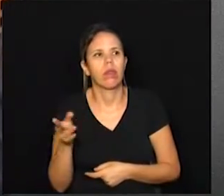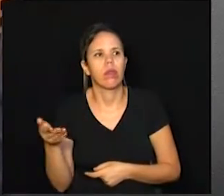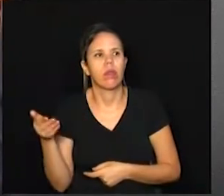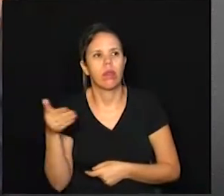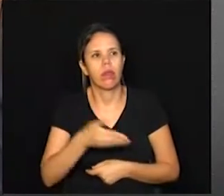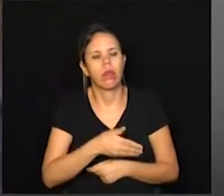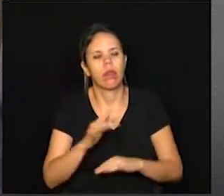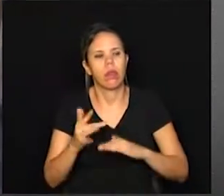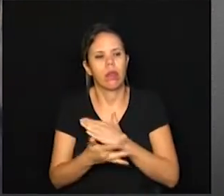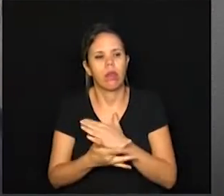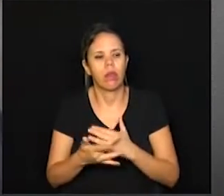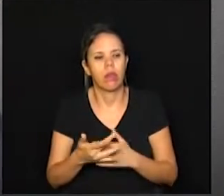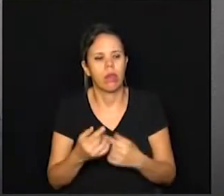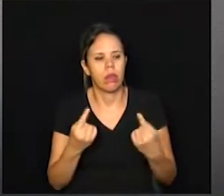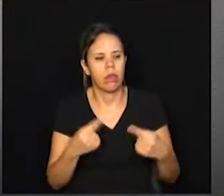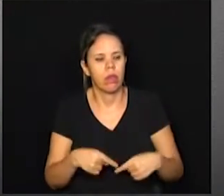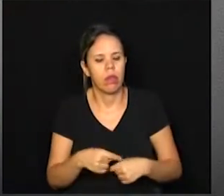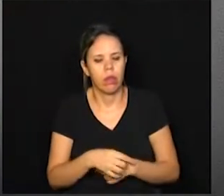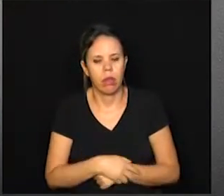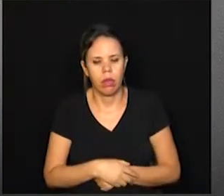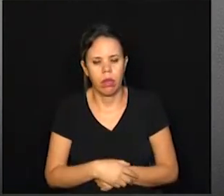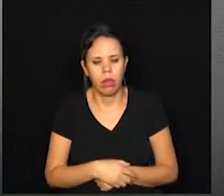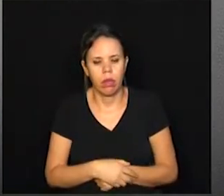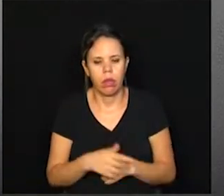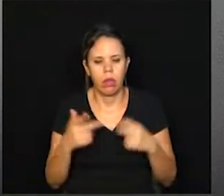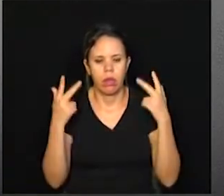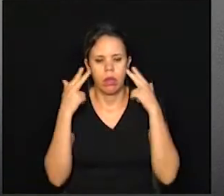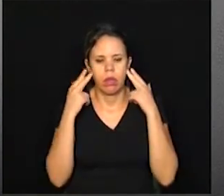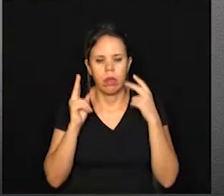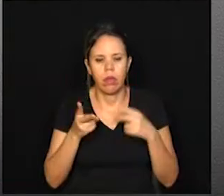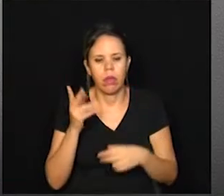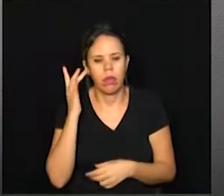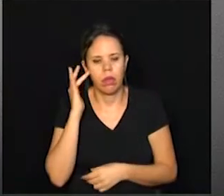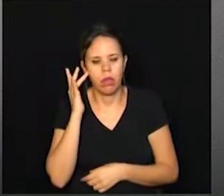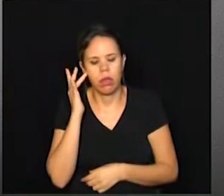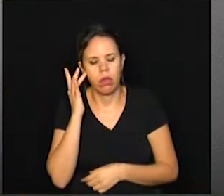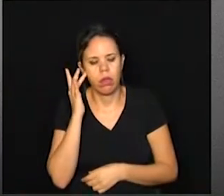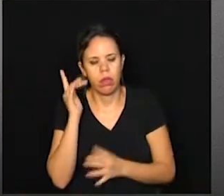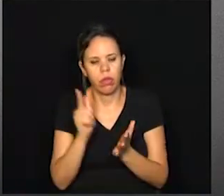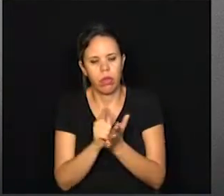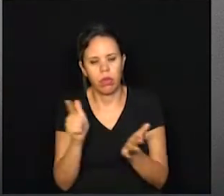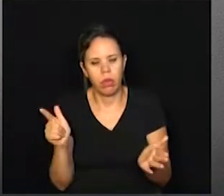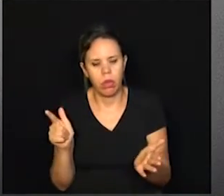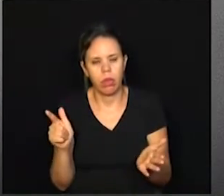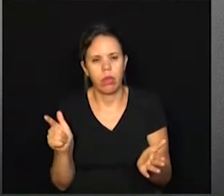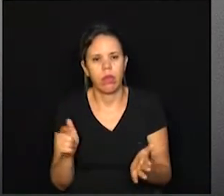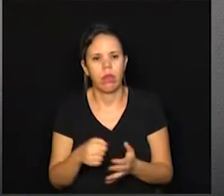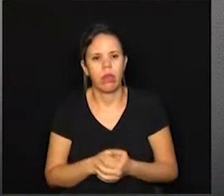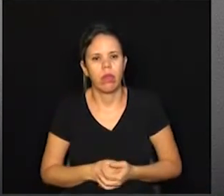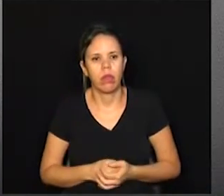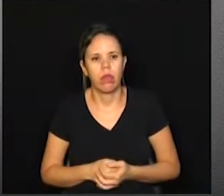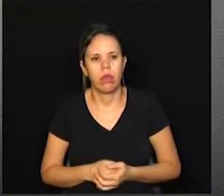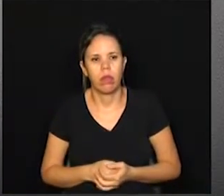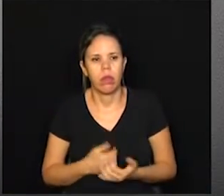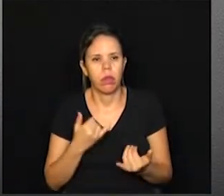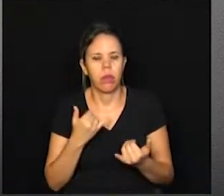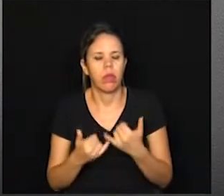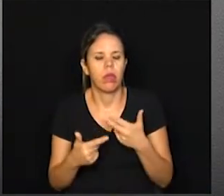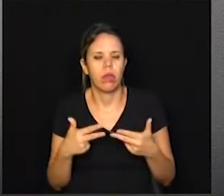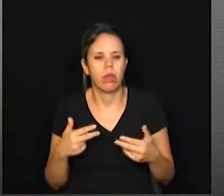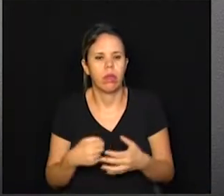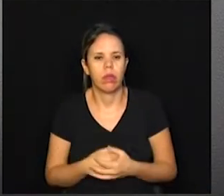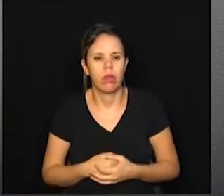vezes, como adversário, né? É natural, sempre achar que o jornalista está pondo fake news, né? Parece que é uma coisa